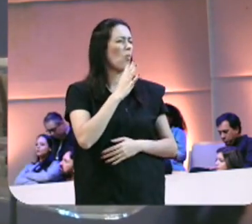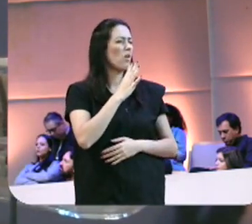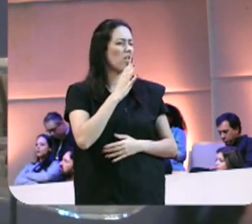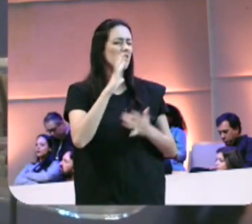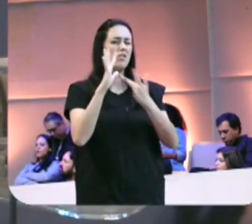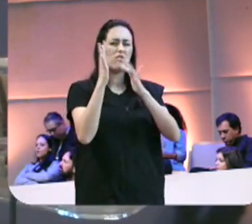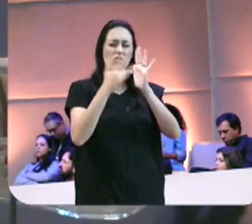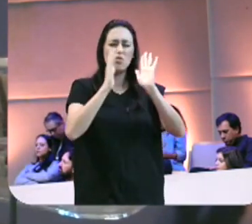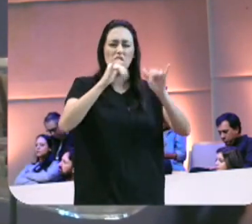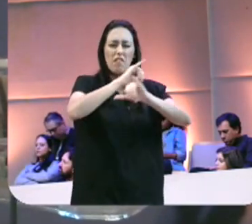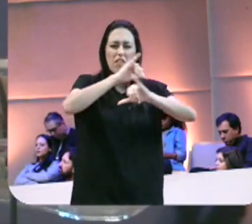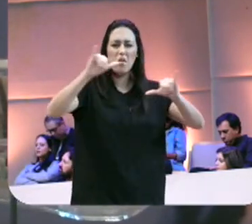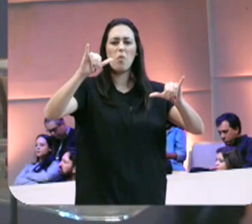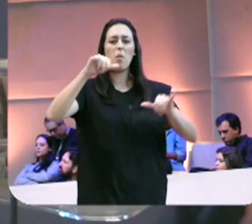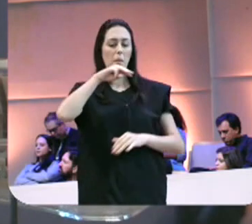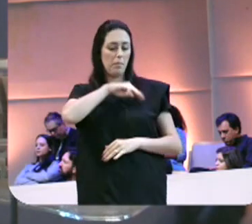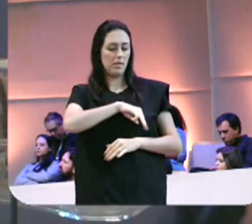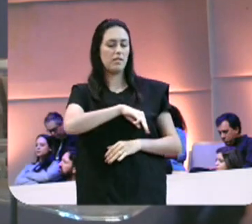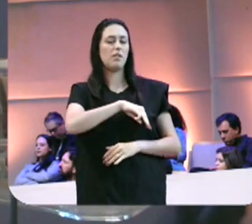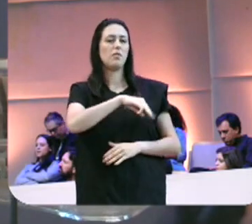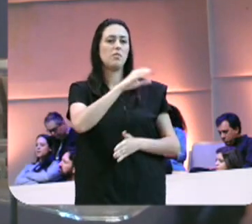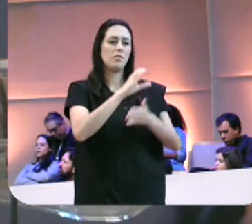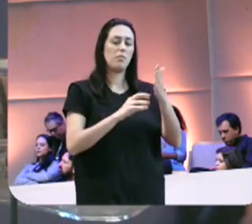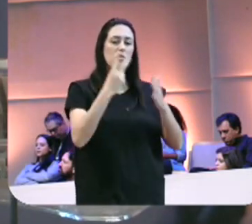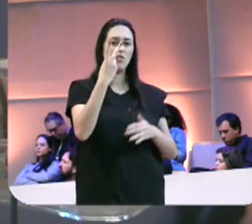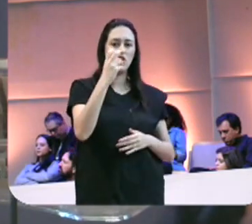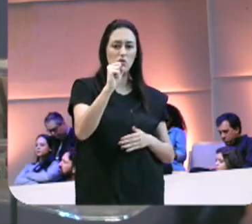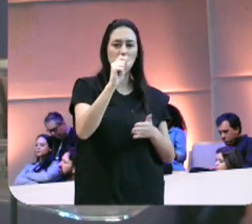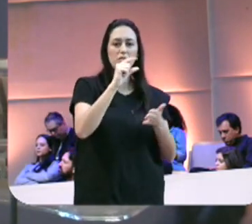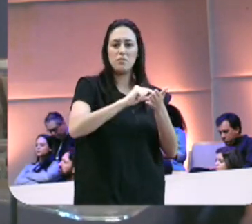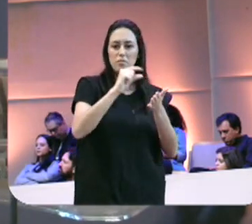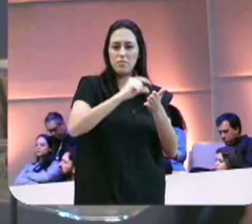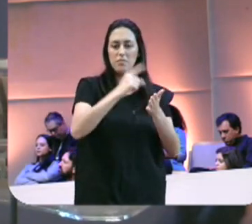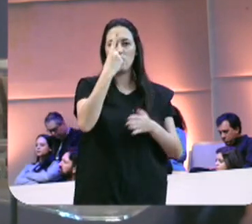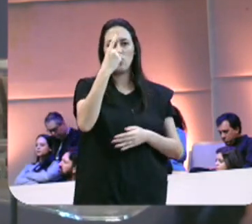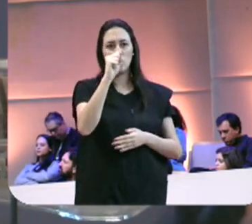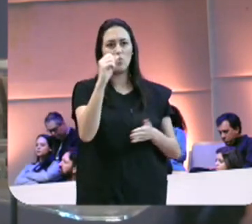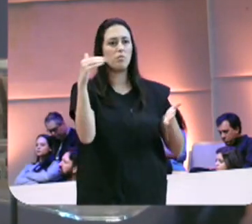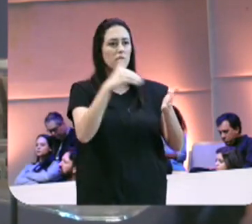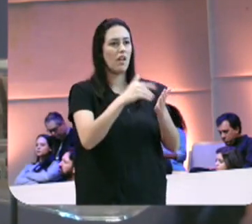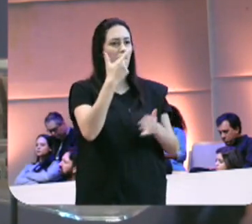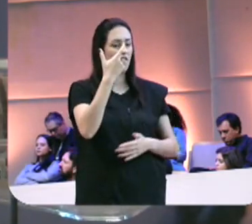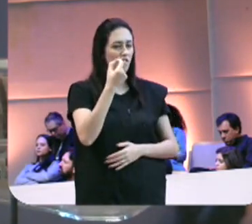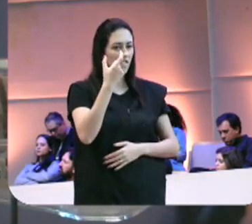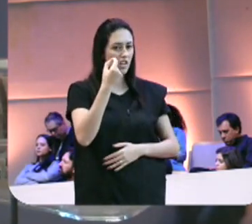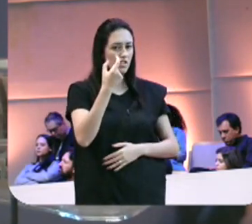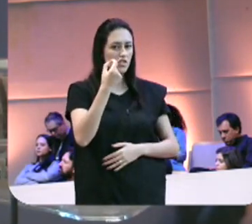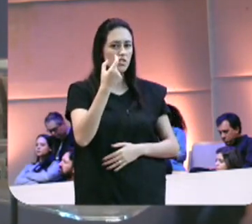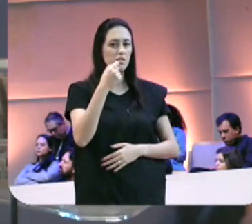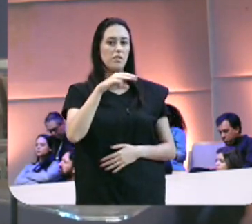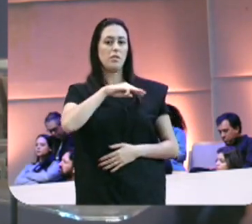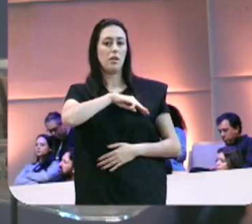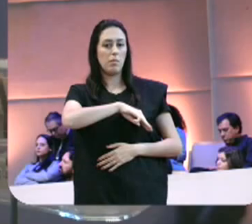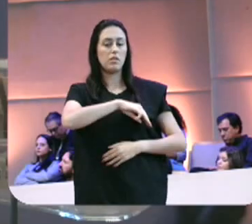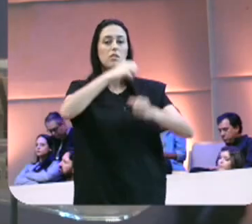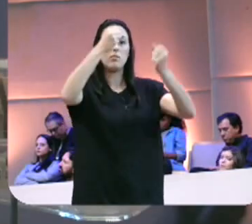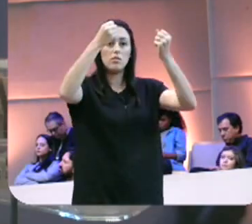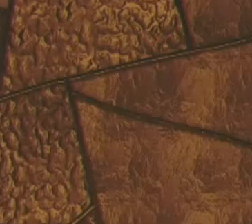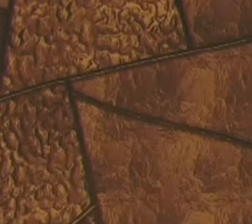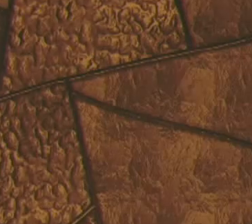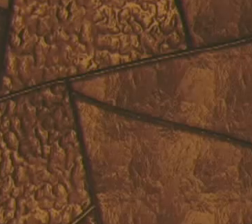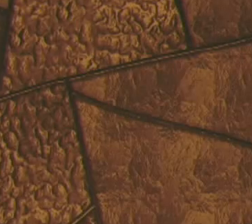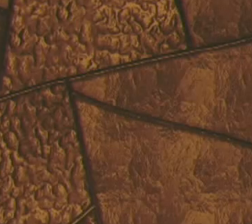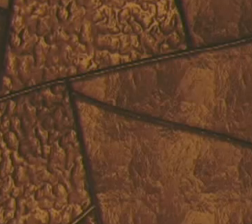de Jesus. Está lá no Mateus, no Evangelho de Mateus, no capítulo 28, 18 a 20, e Mateus retrata essas últimas palavras da seguinte